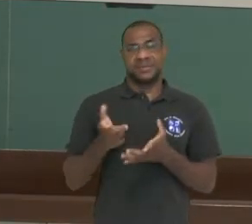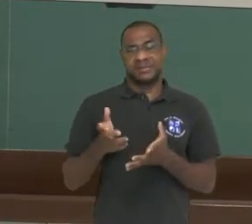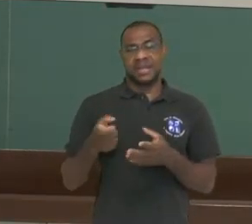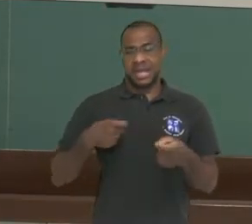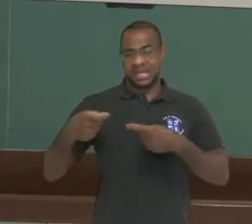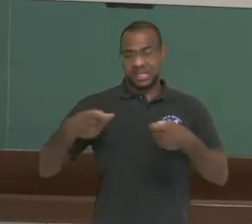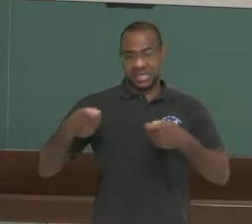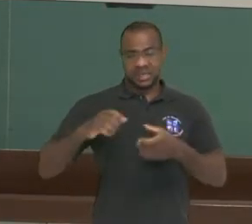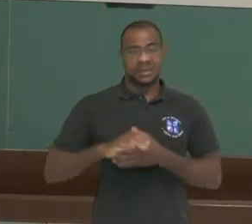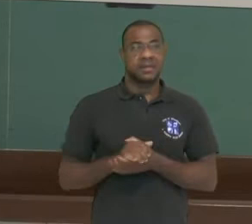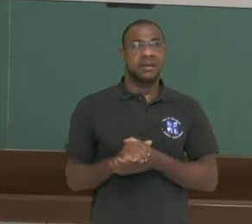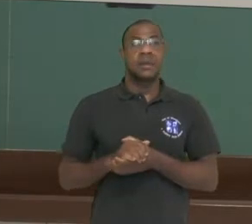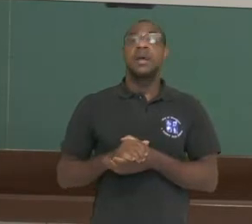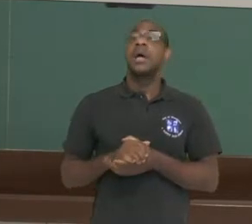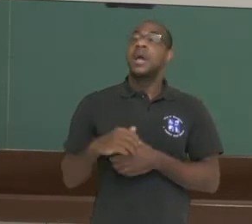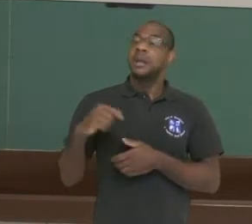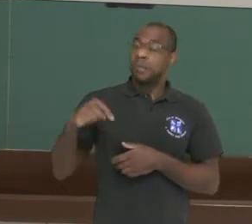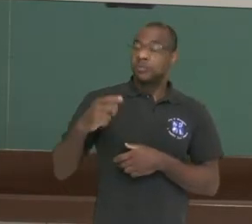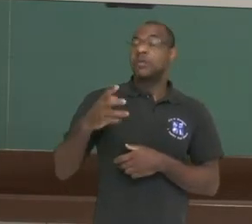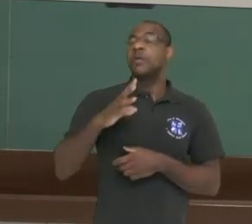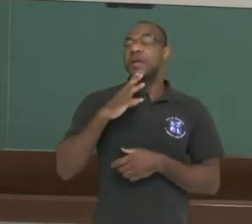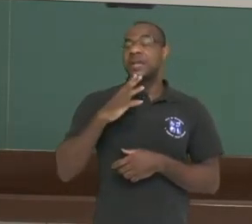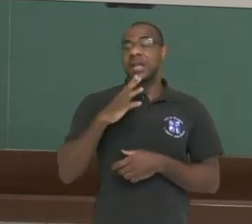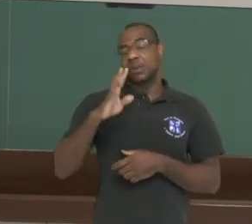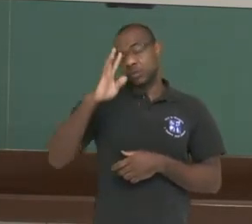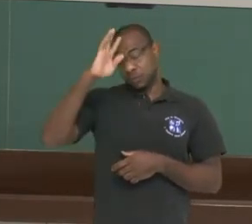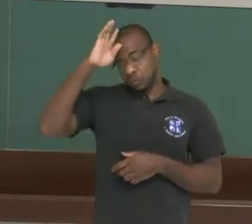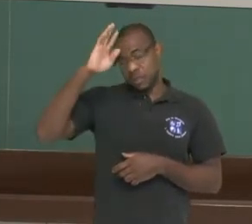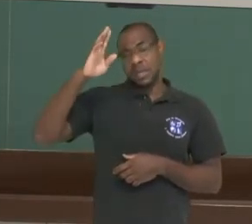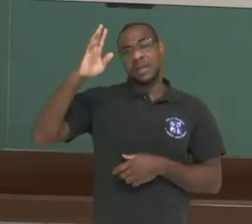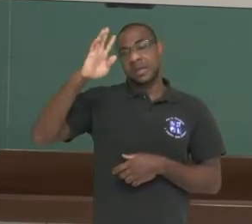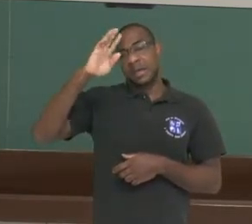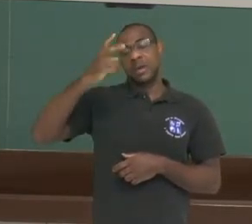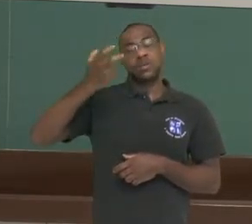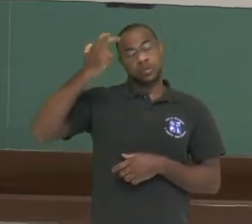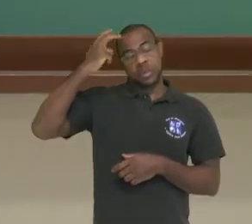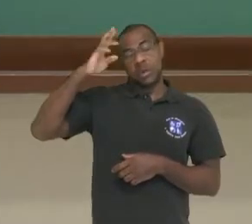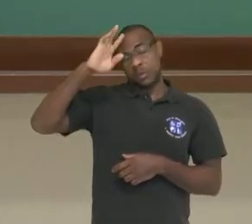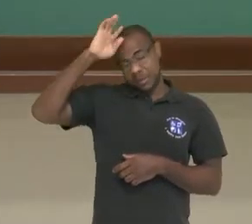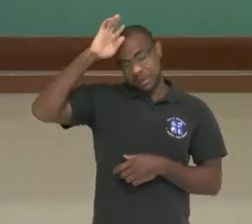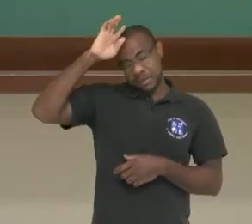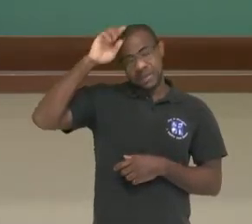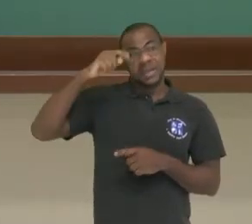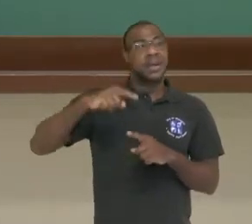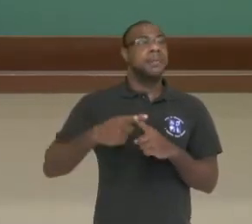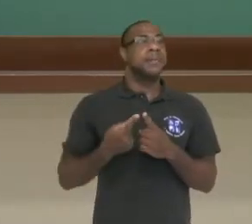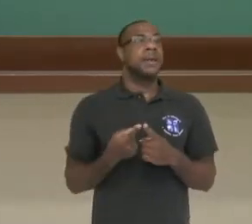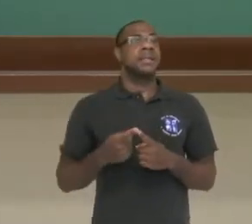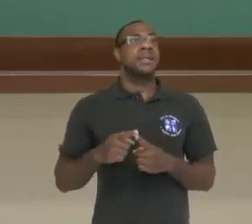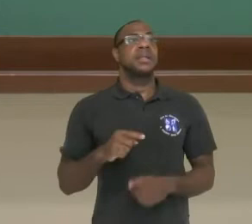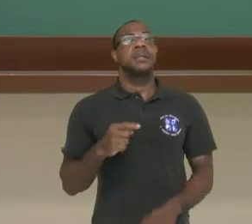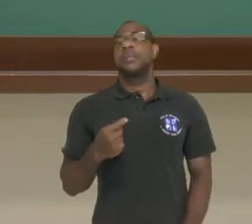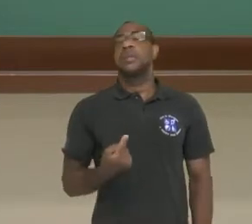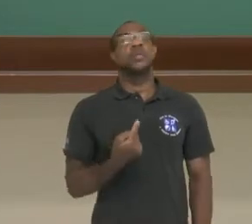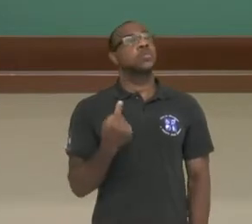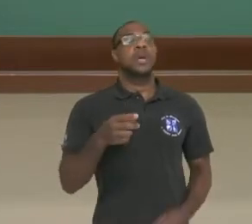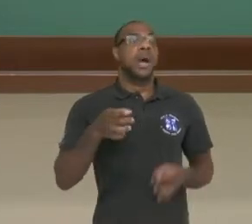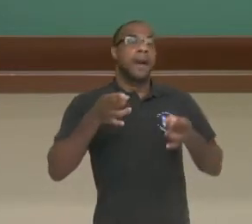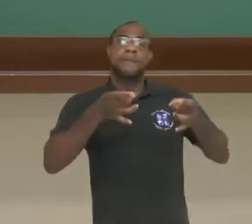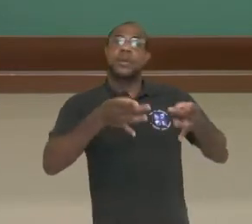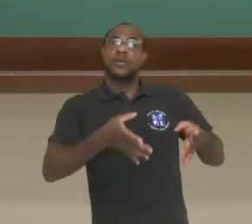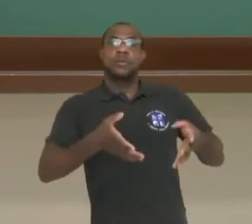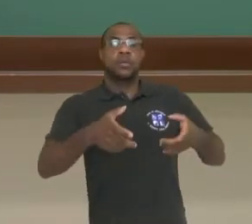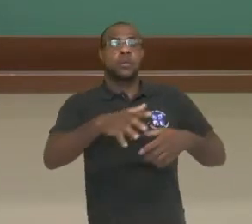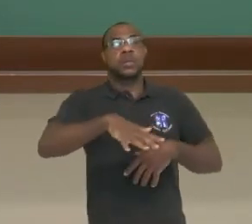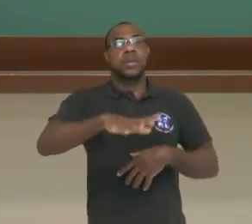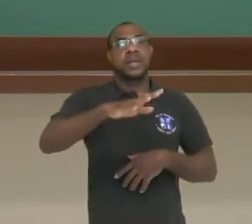pode conhecer a cultura romana, ele pode ter se tornado inclusive um general, mas ele nunca deixou suas raízes germânicas. E o